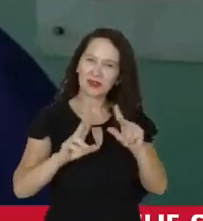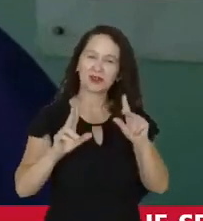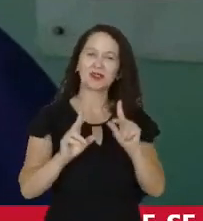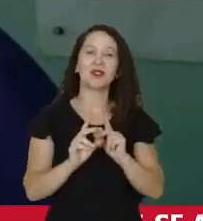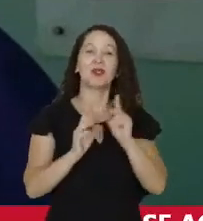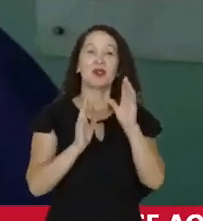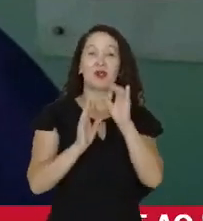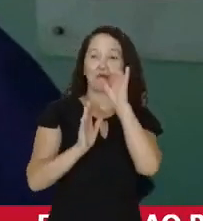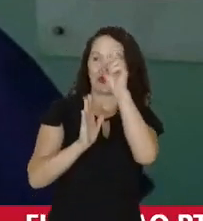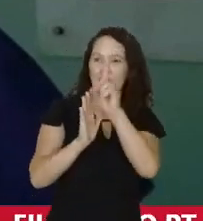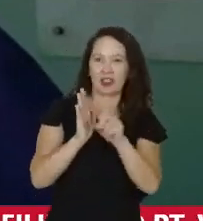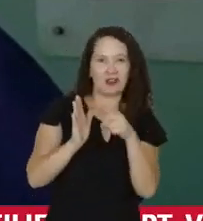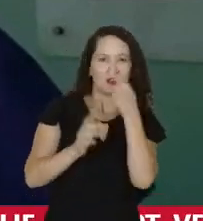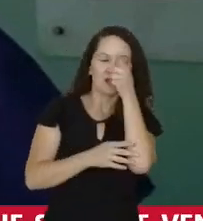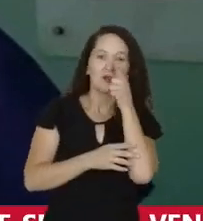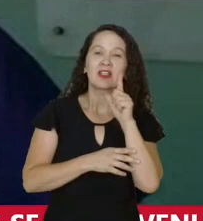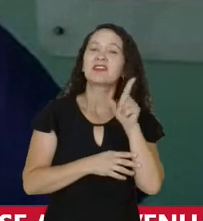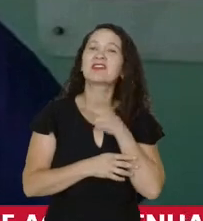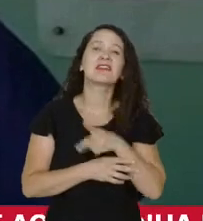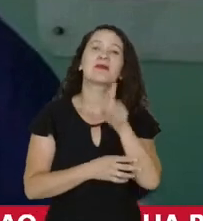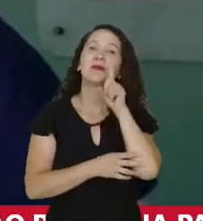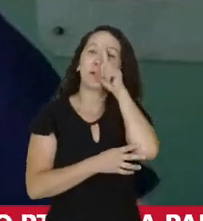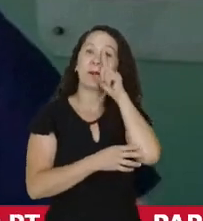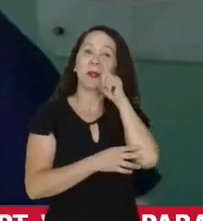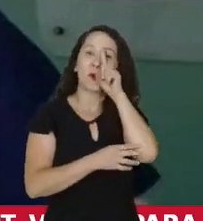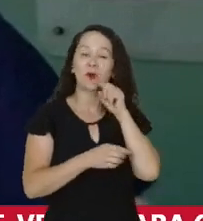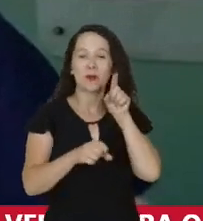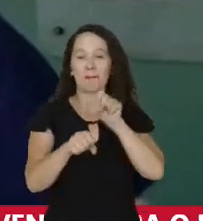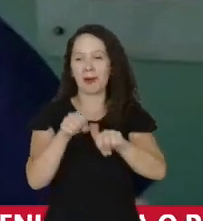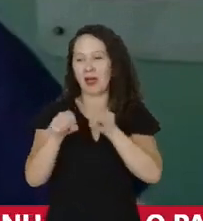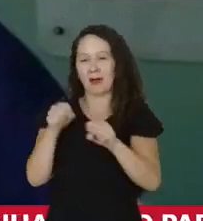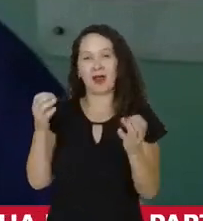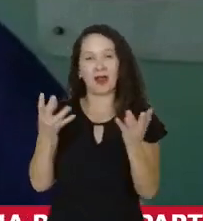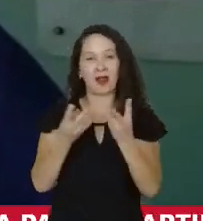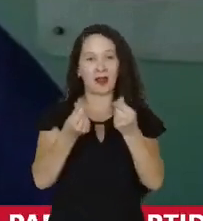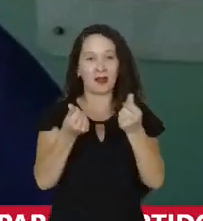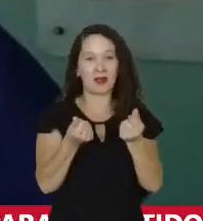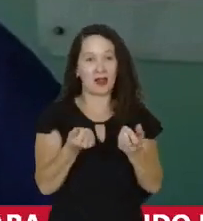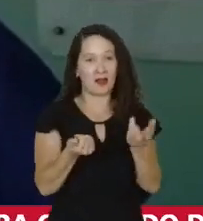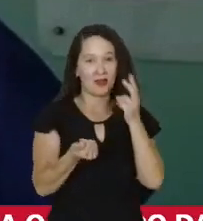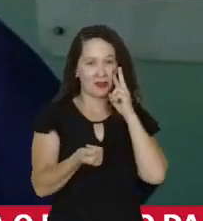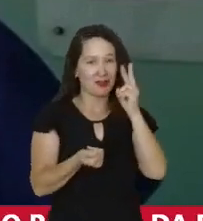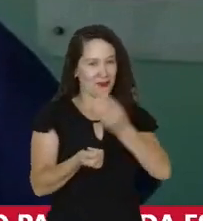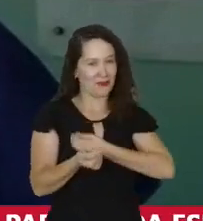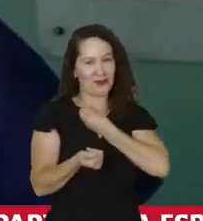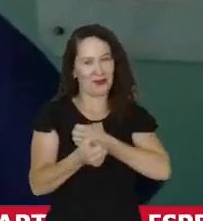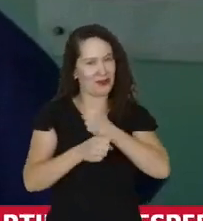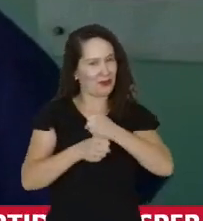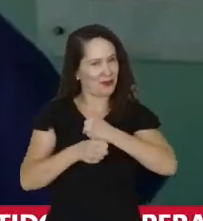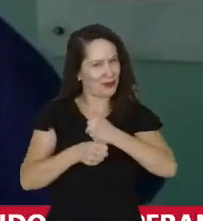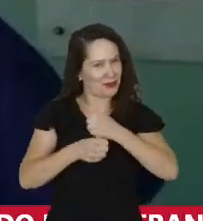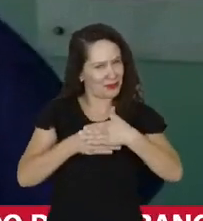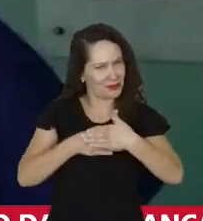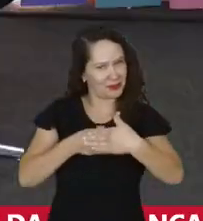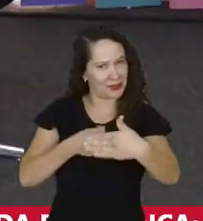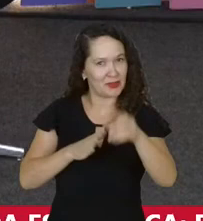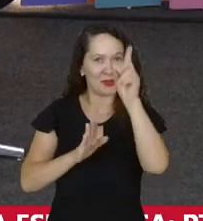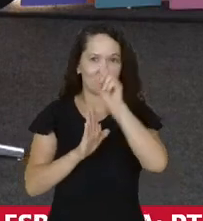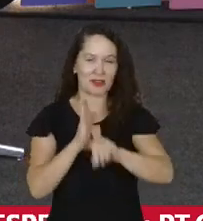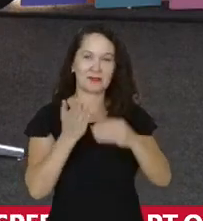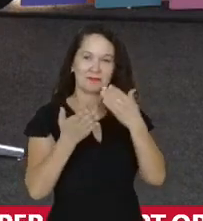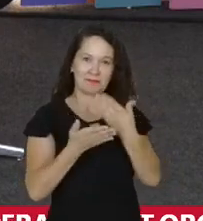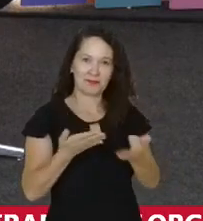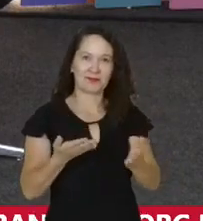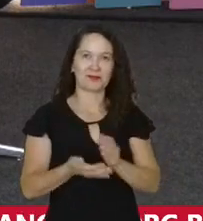eles estão sempre em risco e sempre em ataques, como nós temos vivido nesses últimos anos.